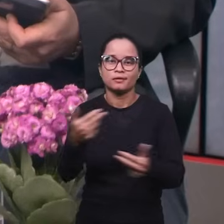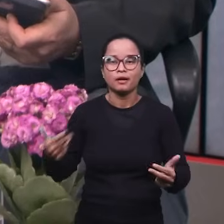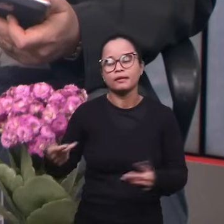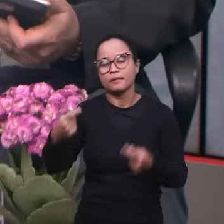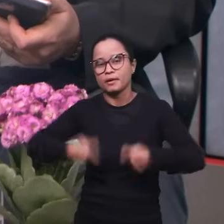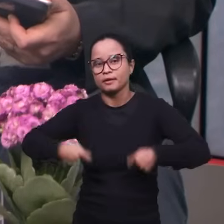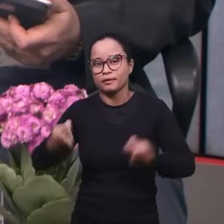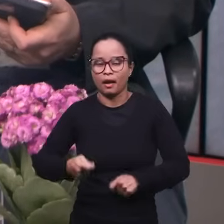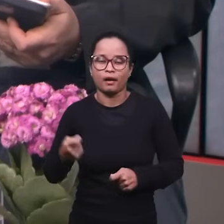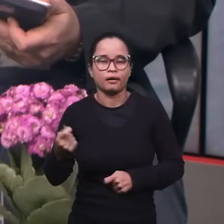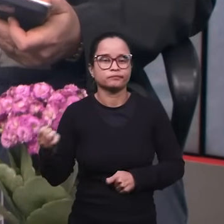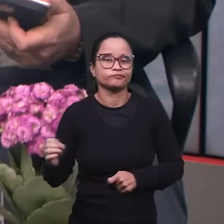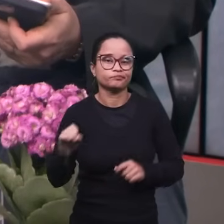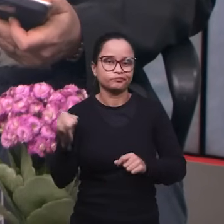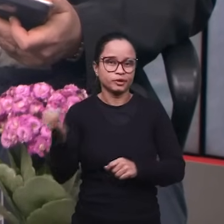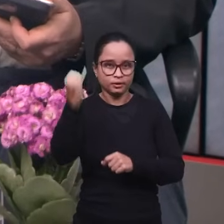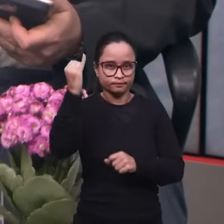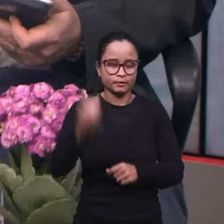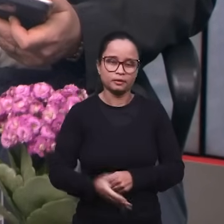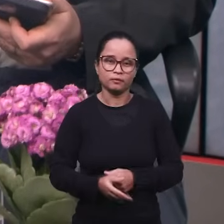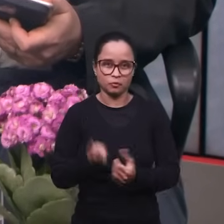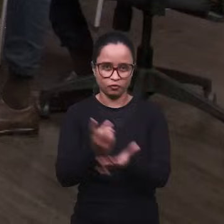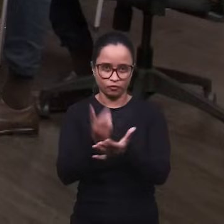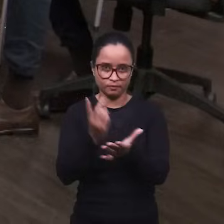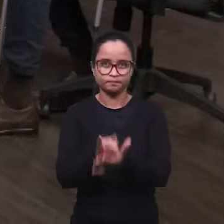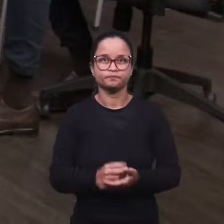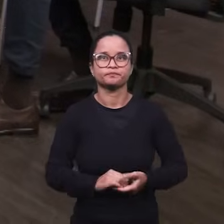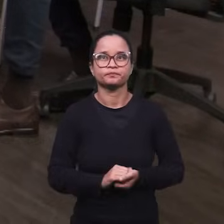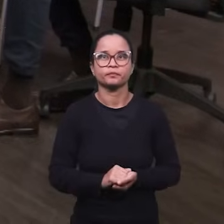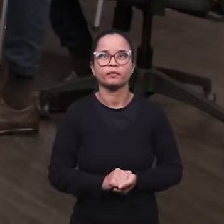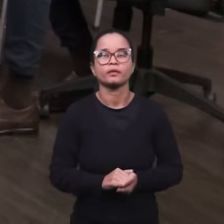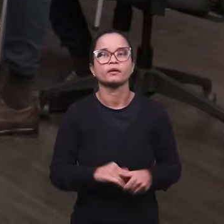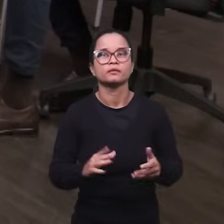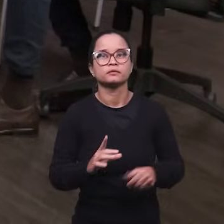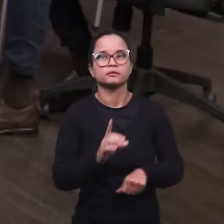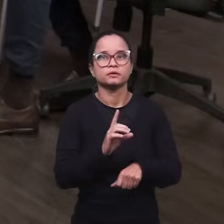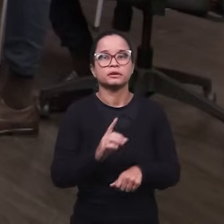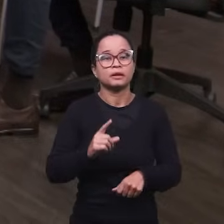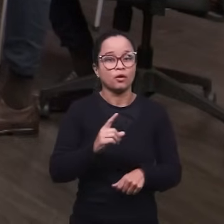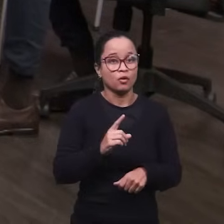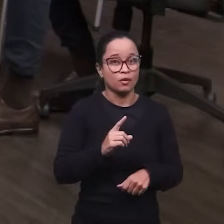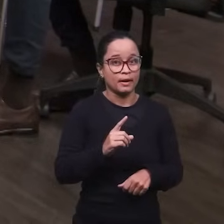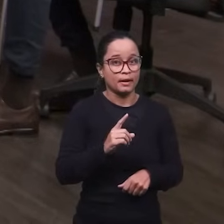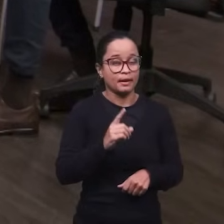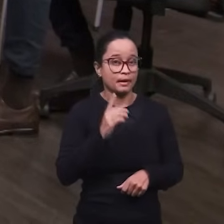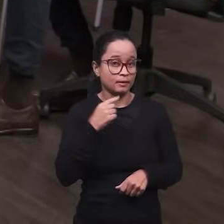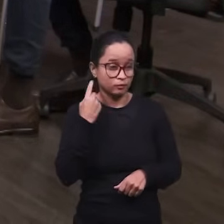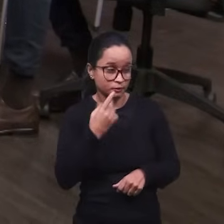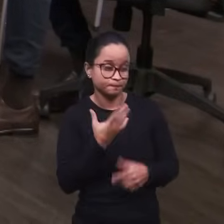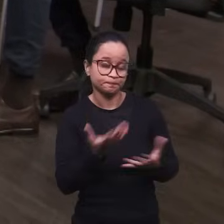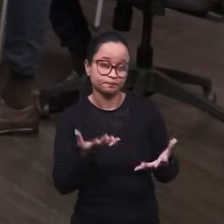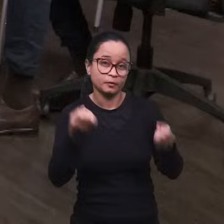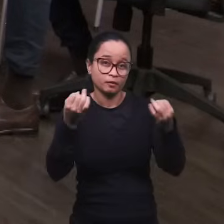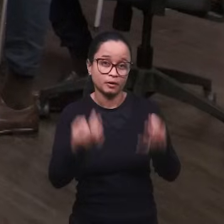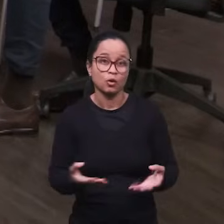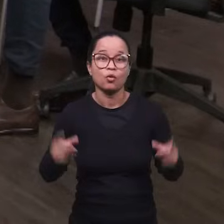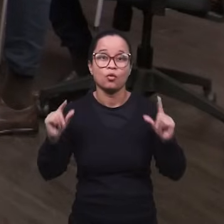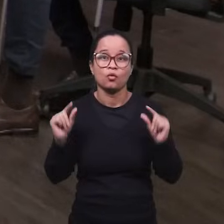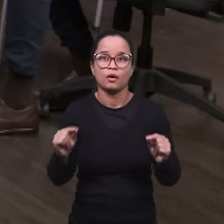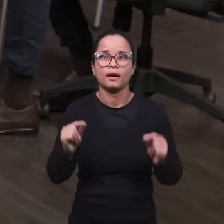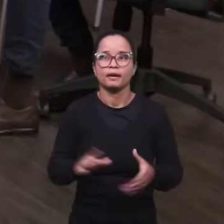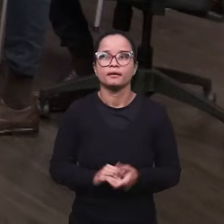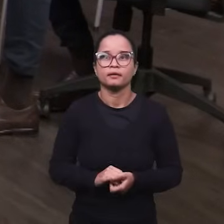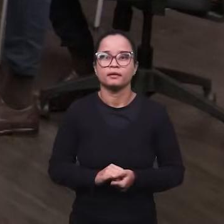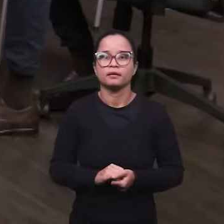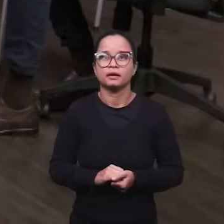É excelente. Muito bom. Vamos seguir então? Rafael? Vamos seguir. Doutora, você disse um tempo que era sobre a